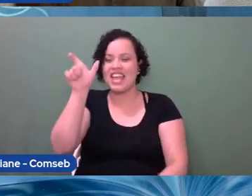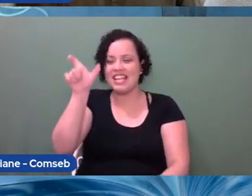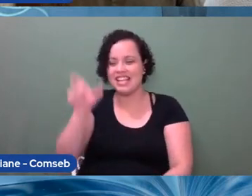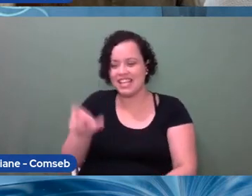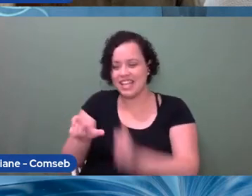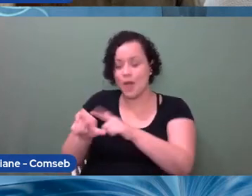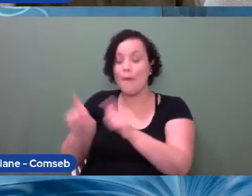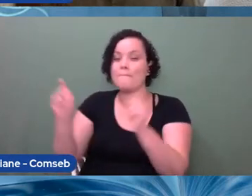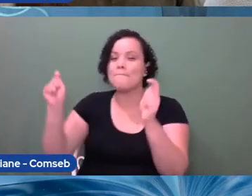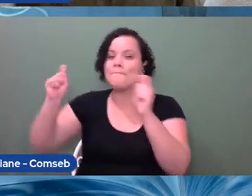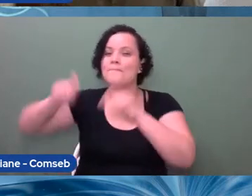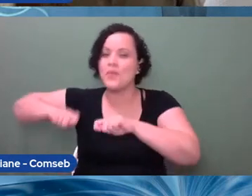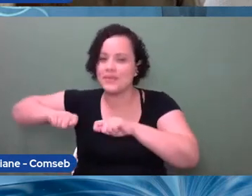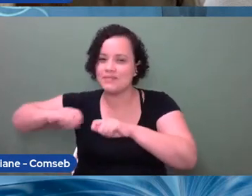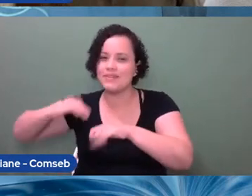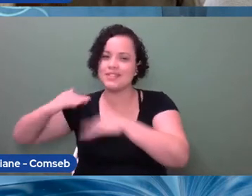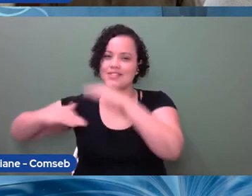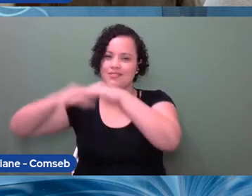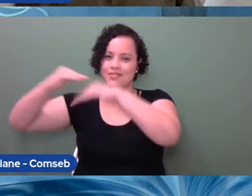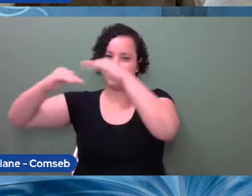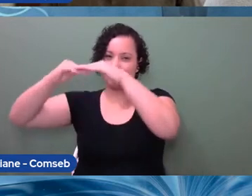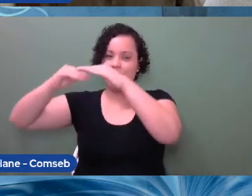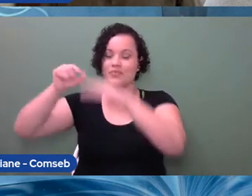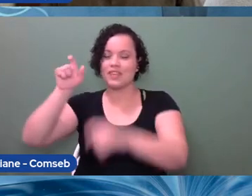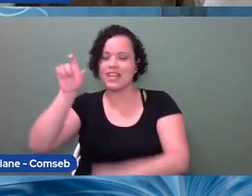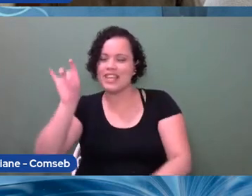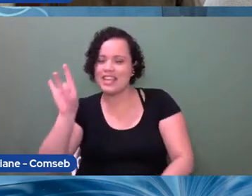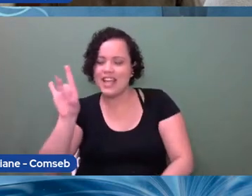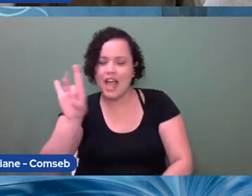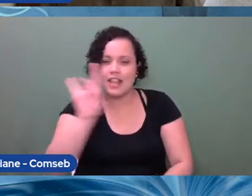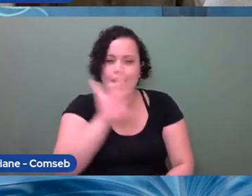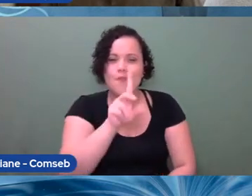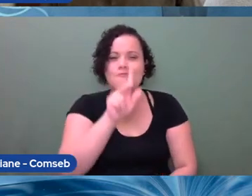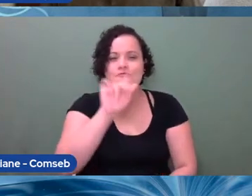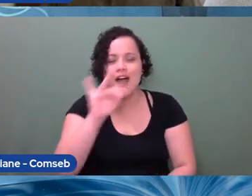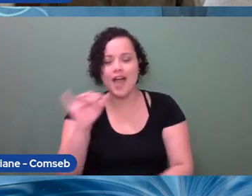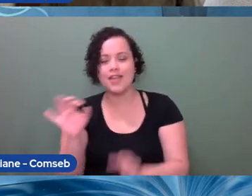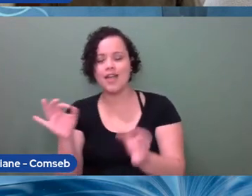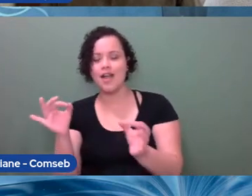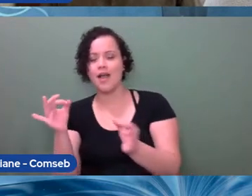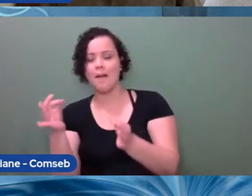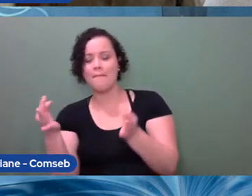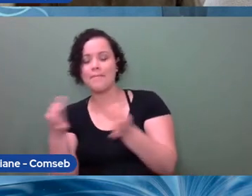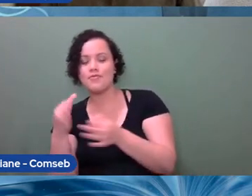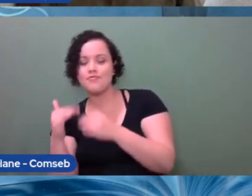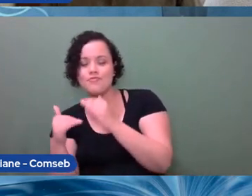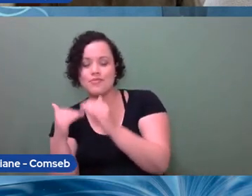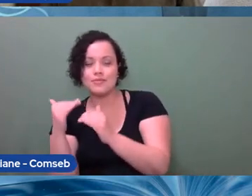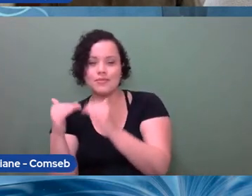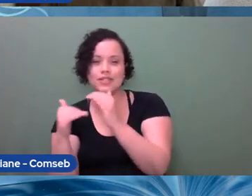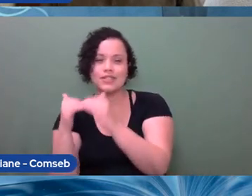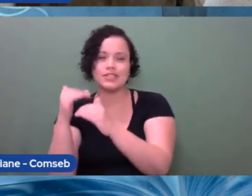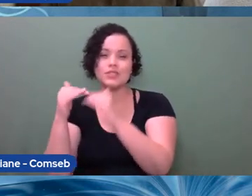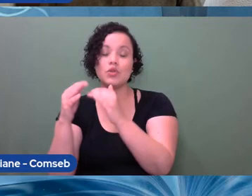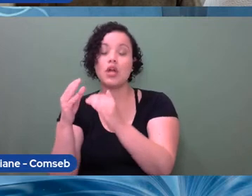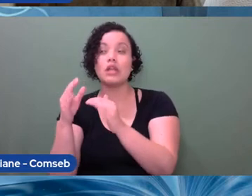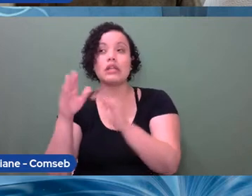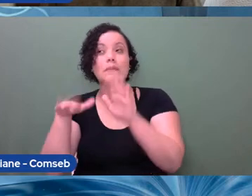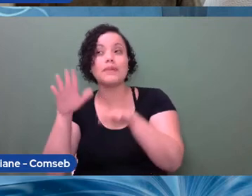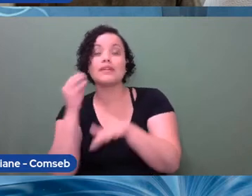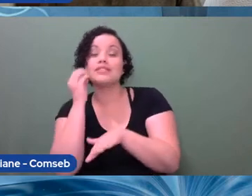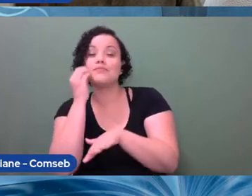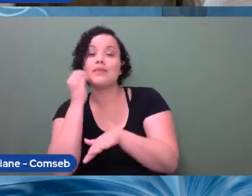vai se aperfeiçoando à medida que vai tendo experienciação e vai acumulando informações, utilizando